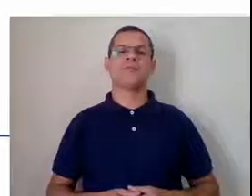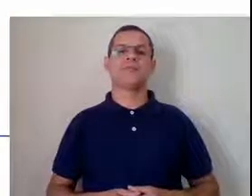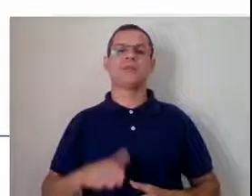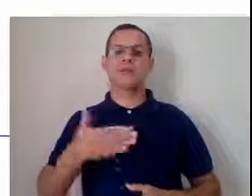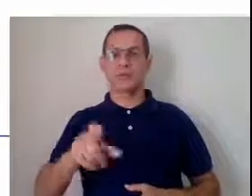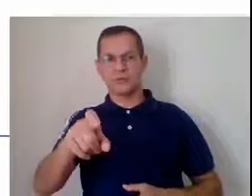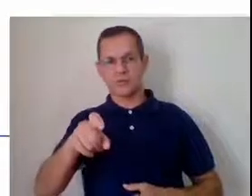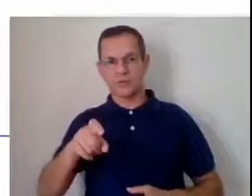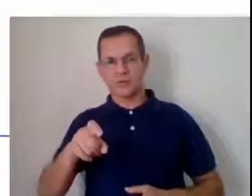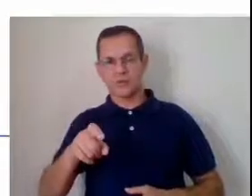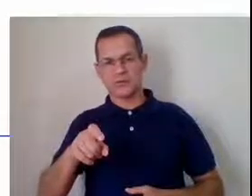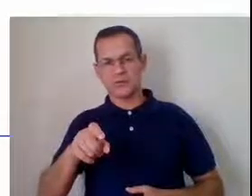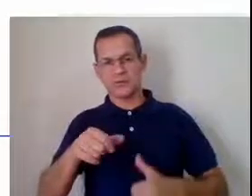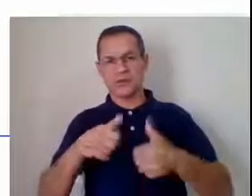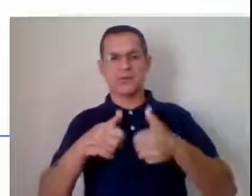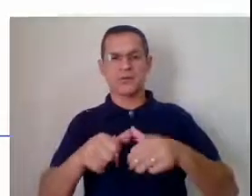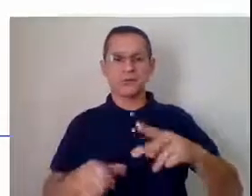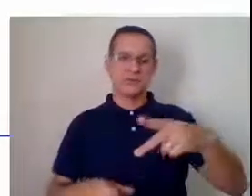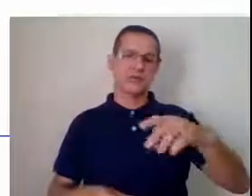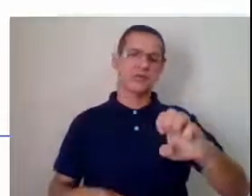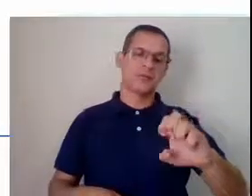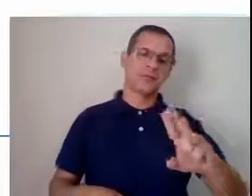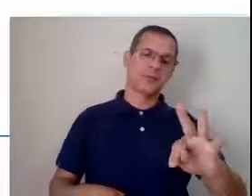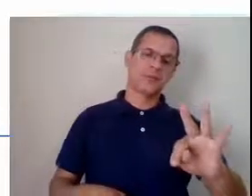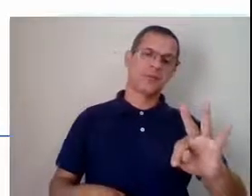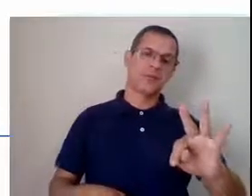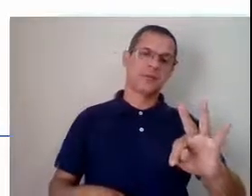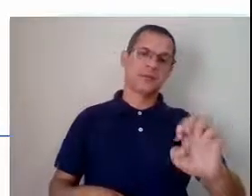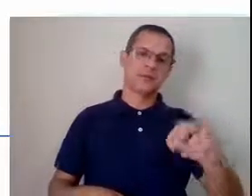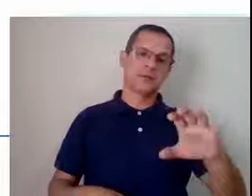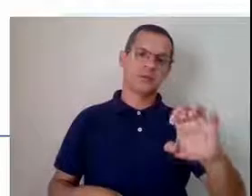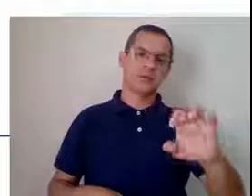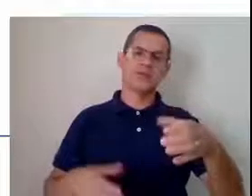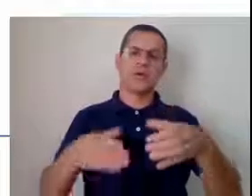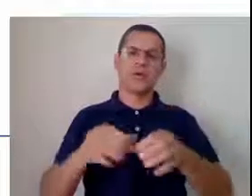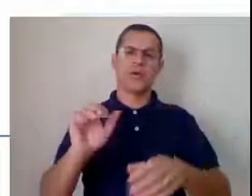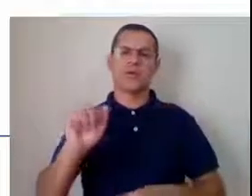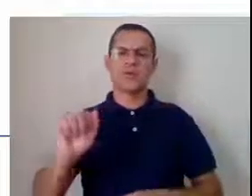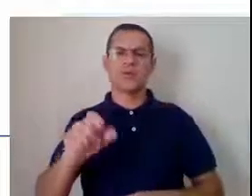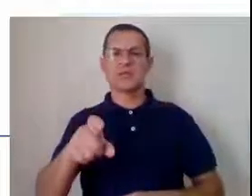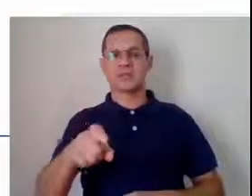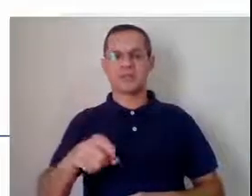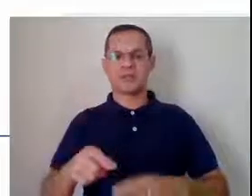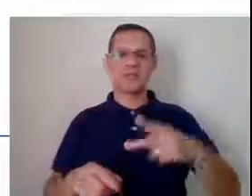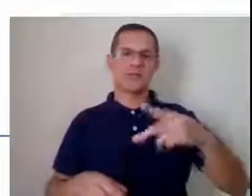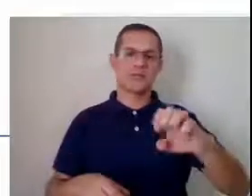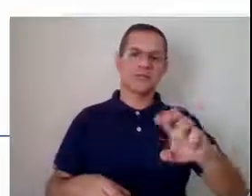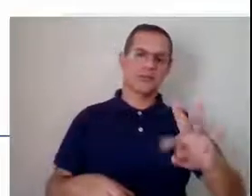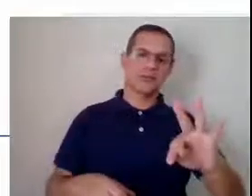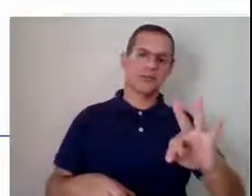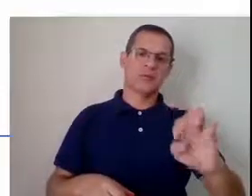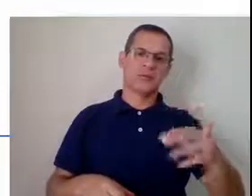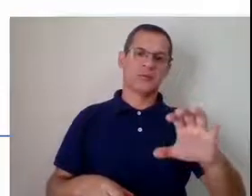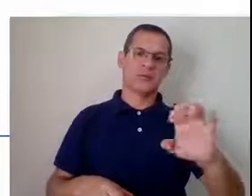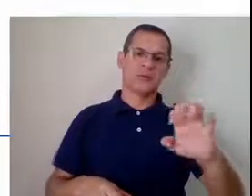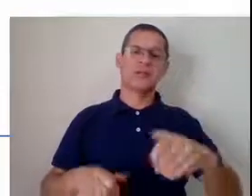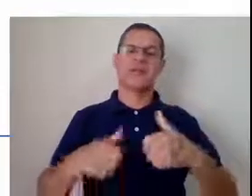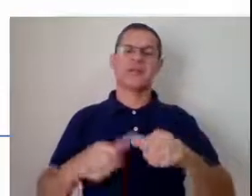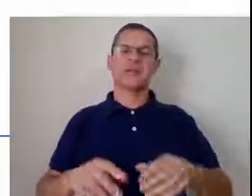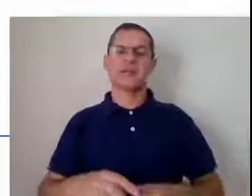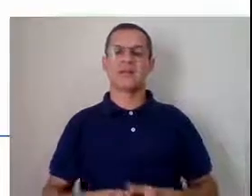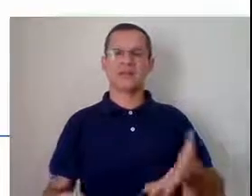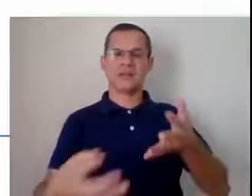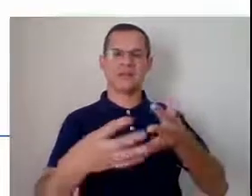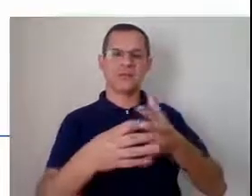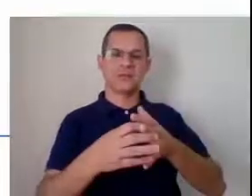Quando x pertence ao conjunto A, x pertence. O pertence tem esse